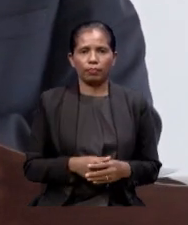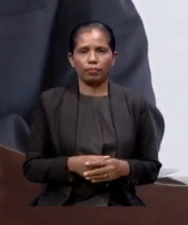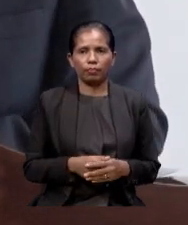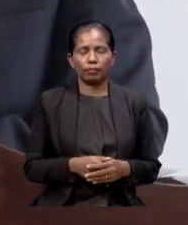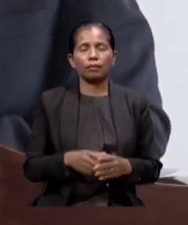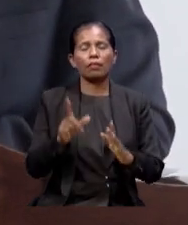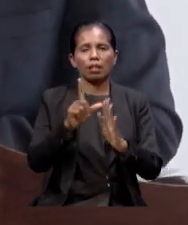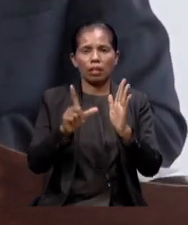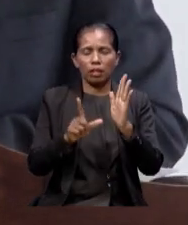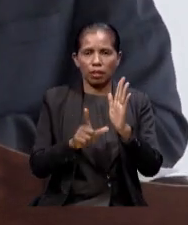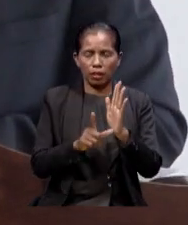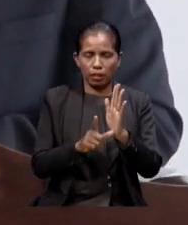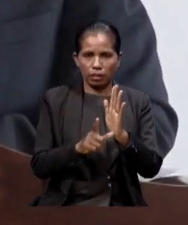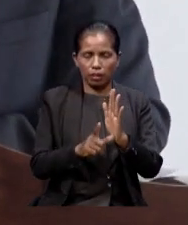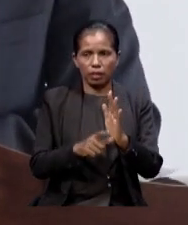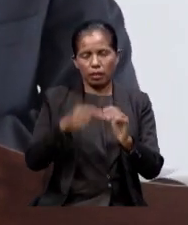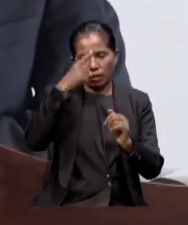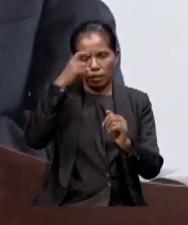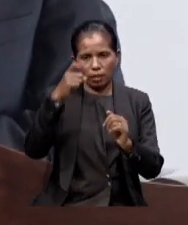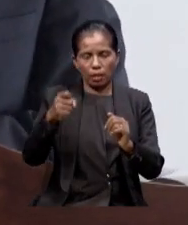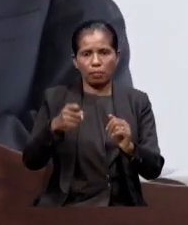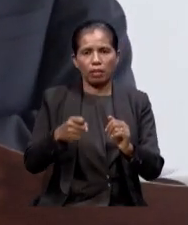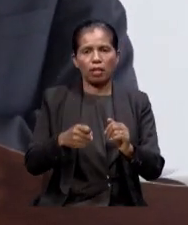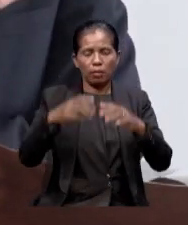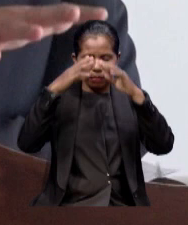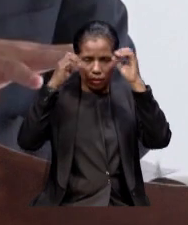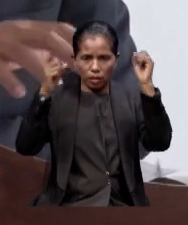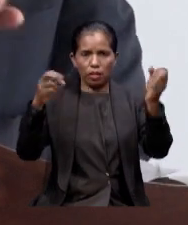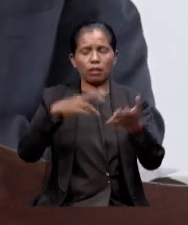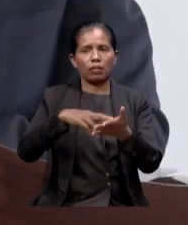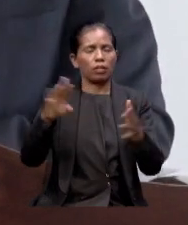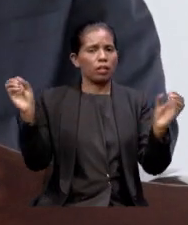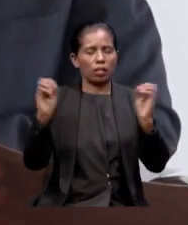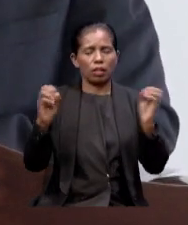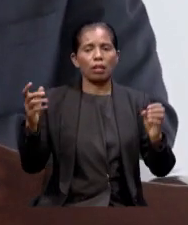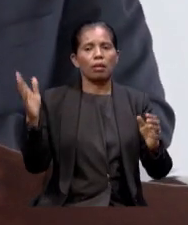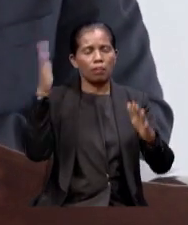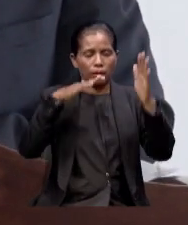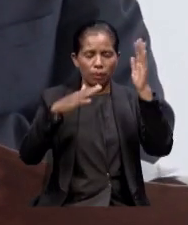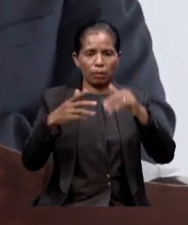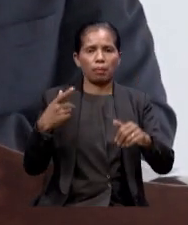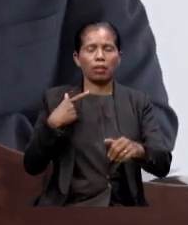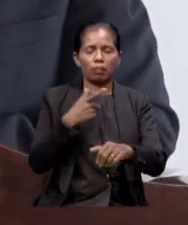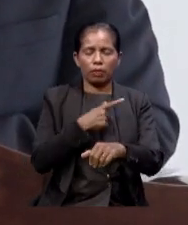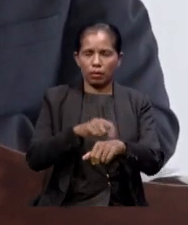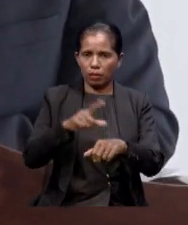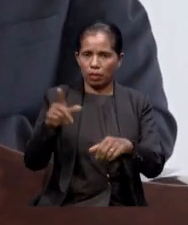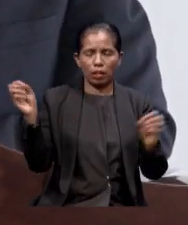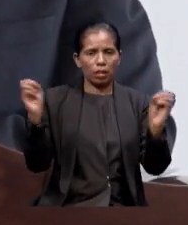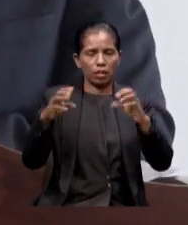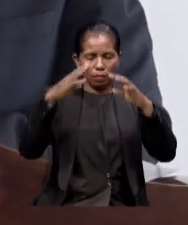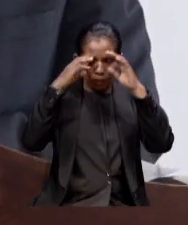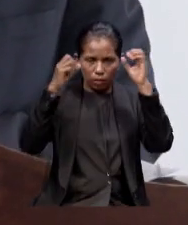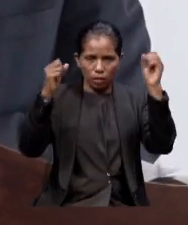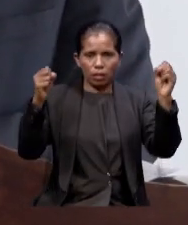Lei da Nemos, sai lei, também apresenta a República Rássica e promulga. Portanto, lá ia problema ia Parlamento, lá ia nosso problema ia Presidência da